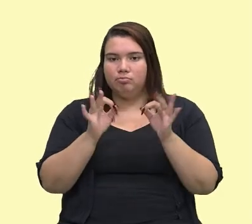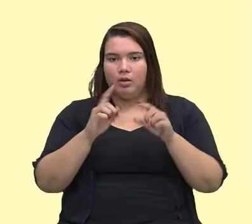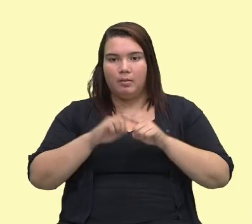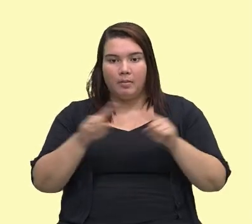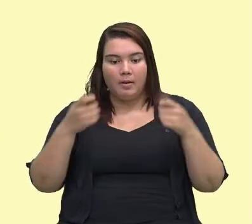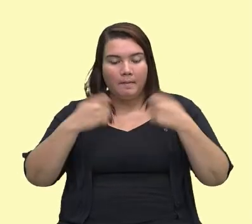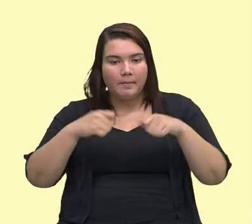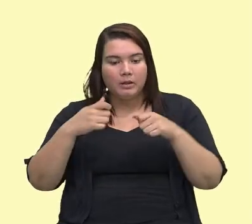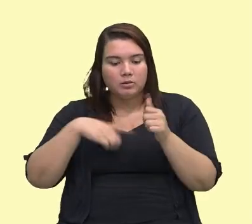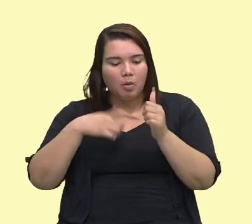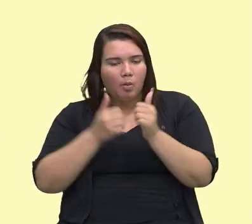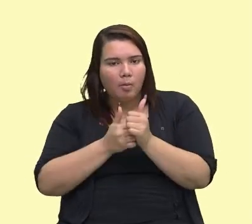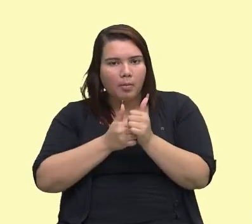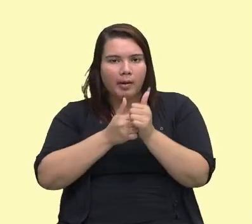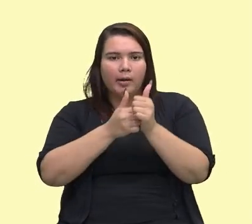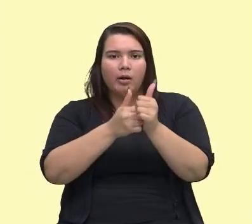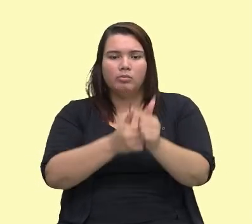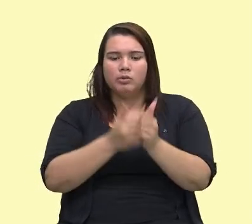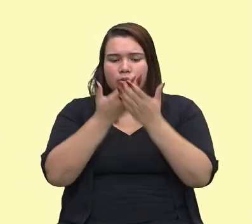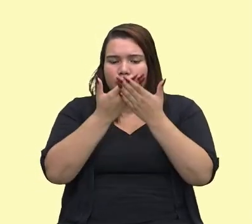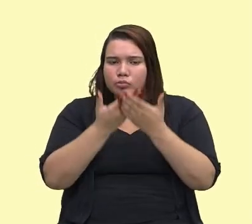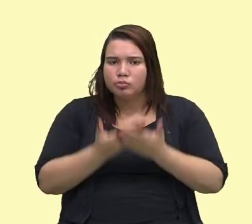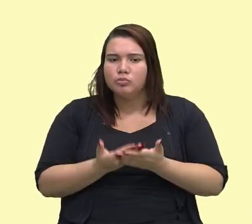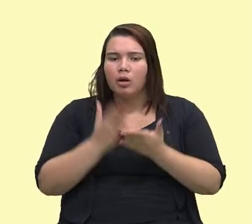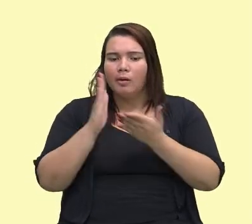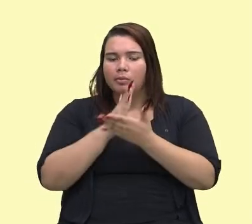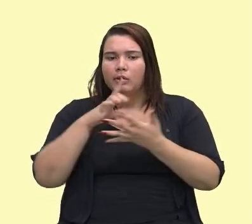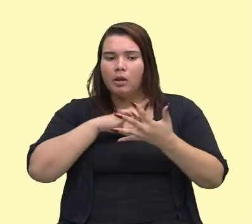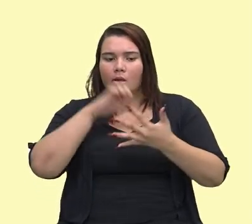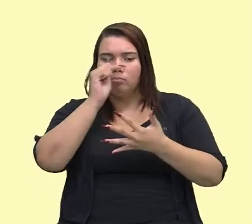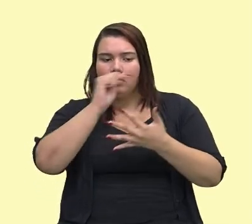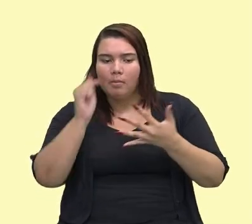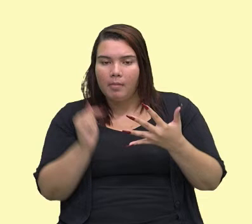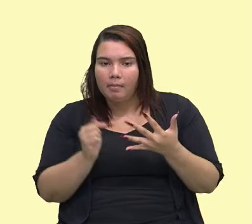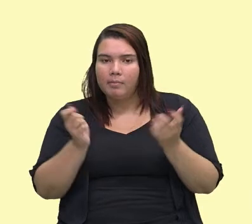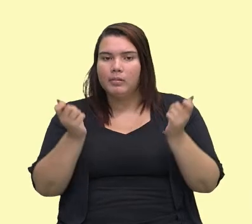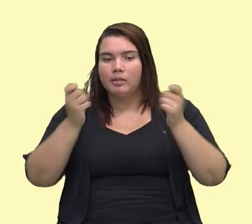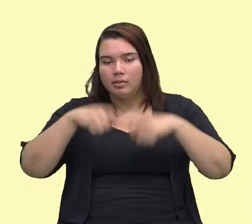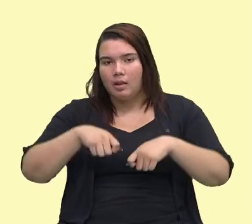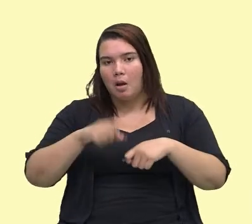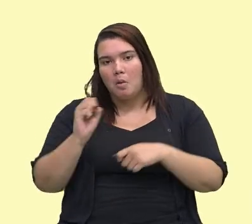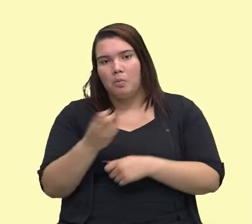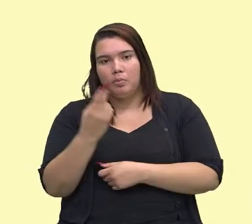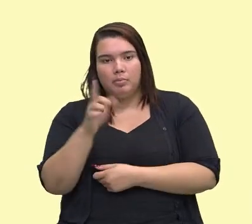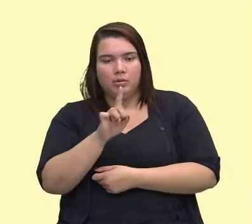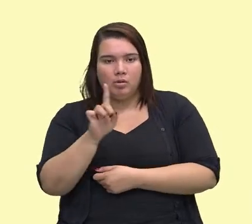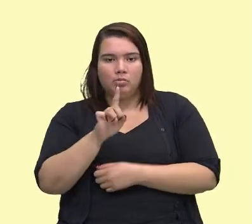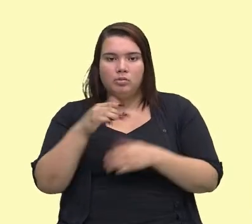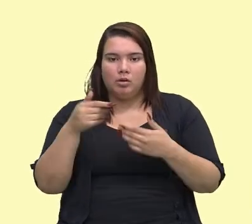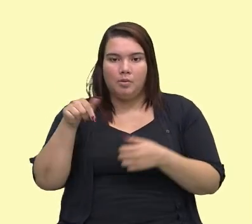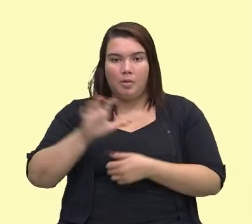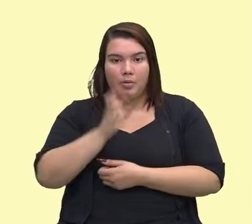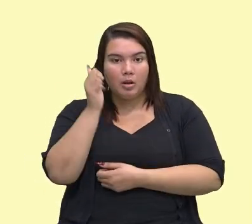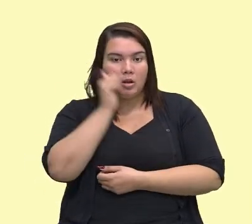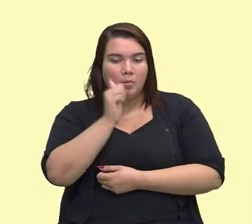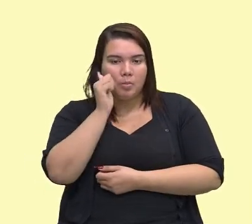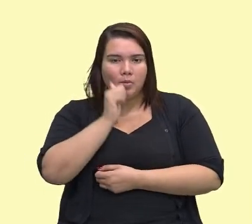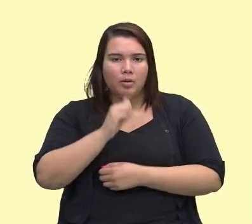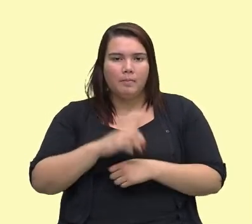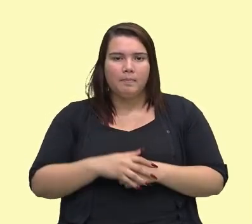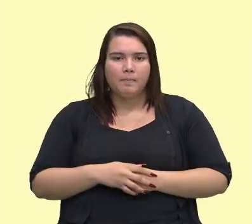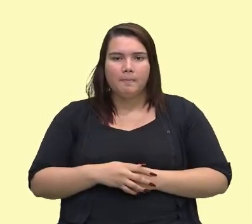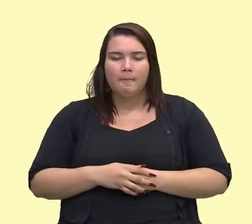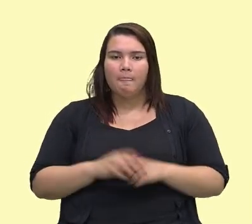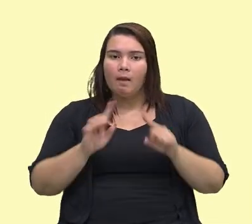um certo acompanhamento, um certo estudo e alguns pré-requisitos para que ele possa ser realizado. Esse aí acontece na mulher. Mas